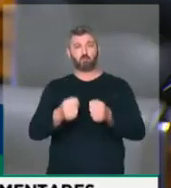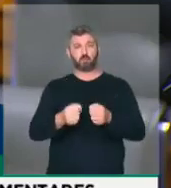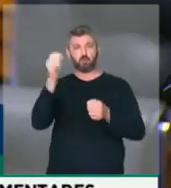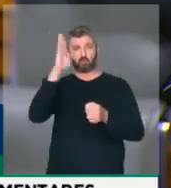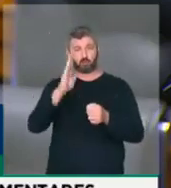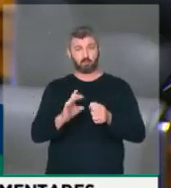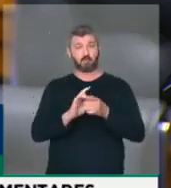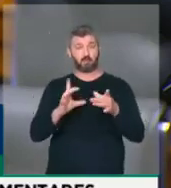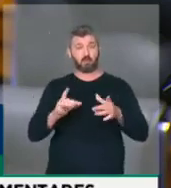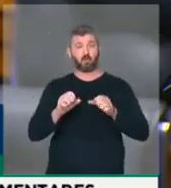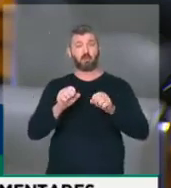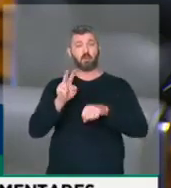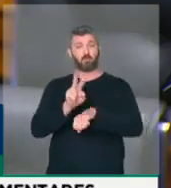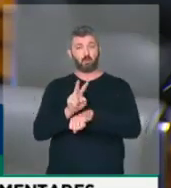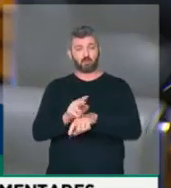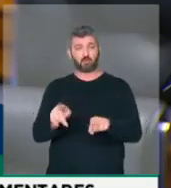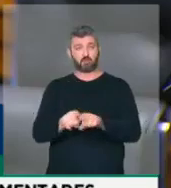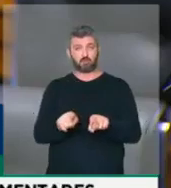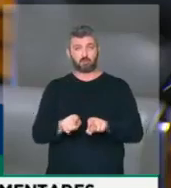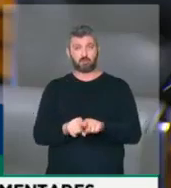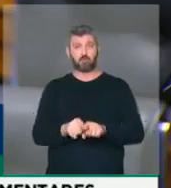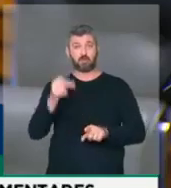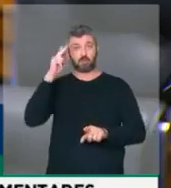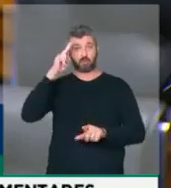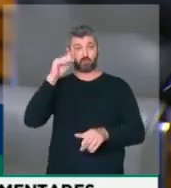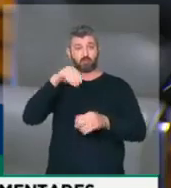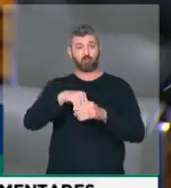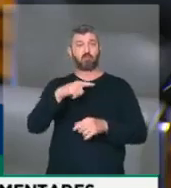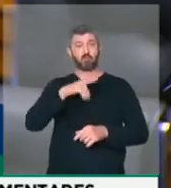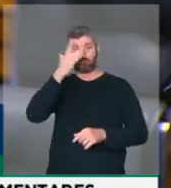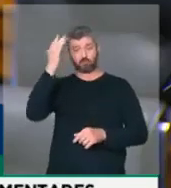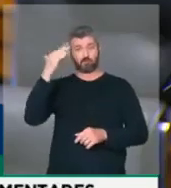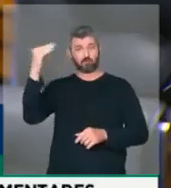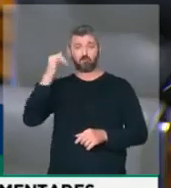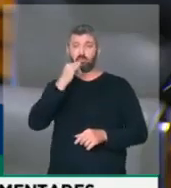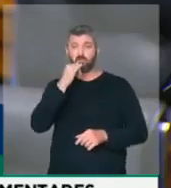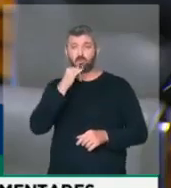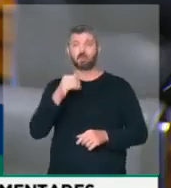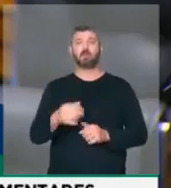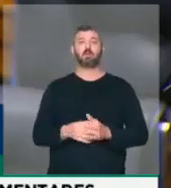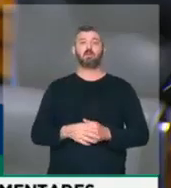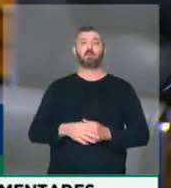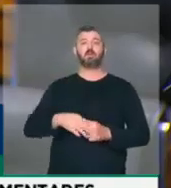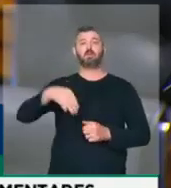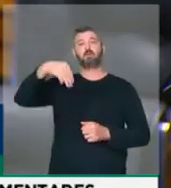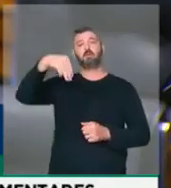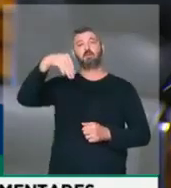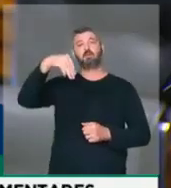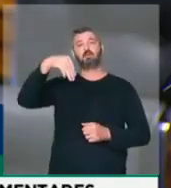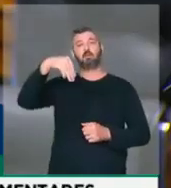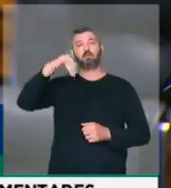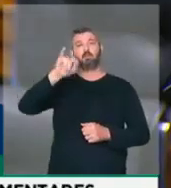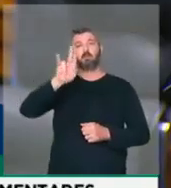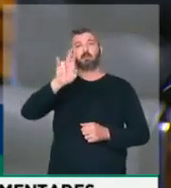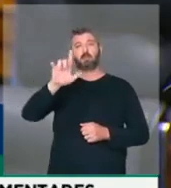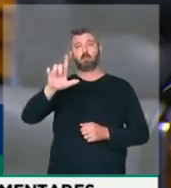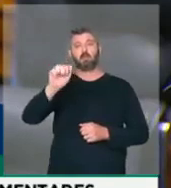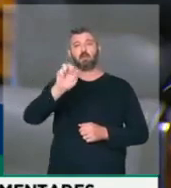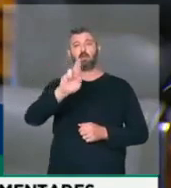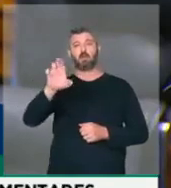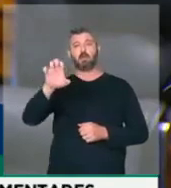da democracia, que teve na nossa história figuras como nosso saudoso ex-governador,